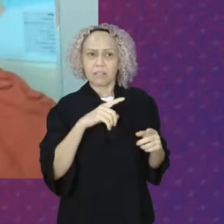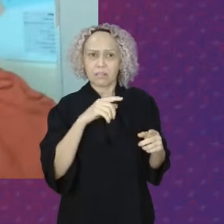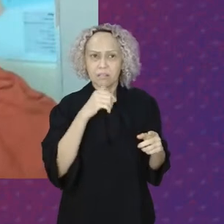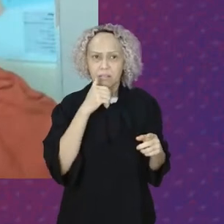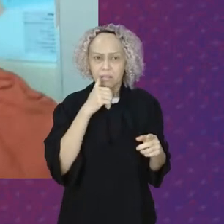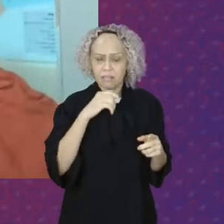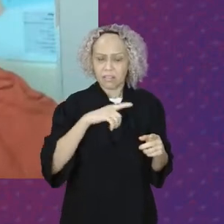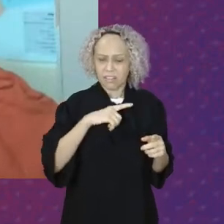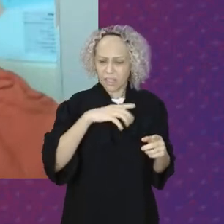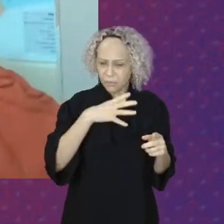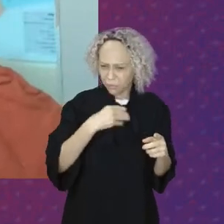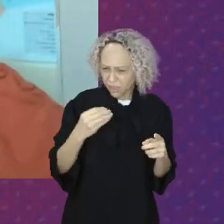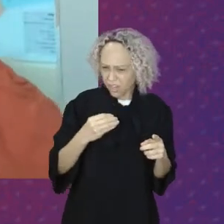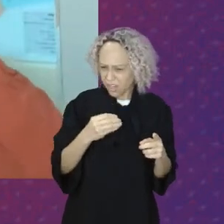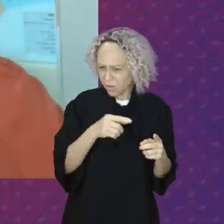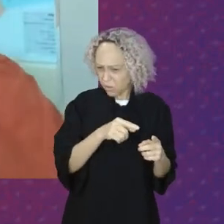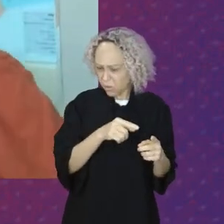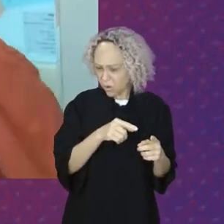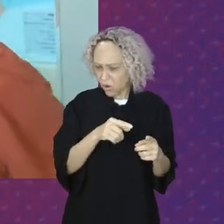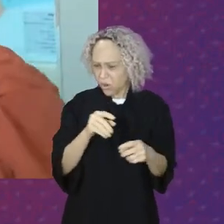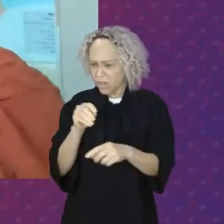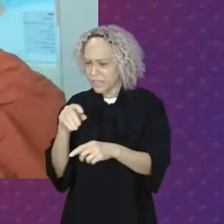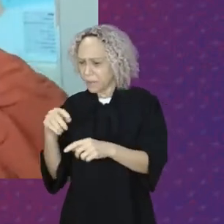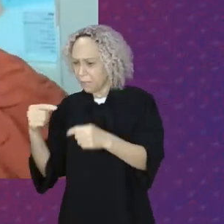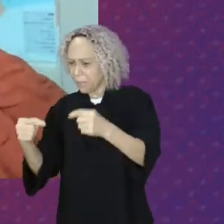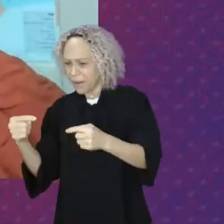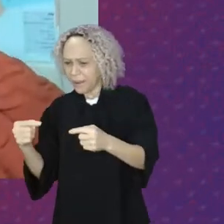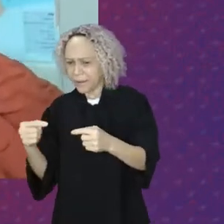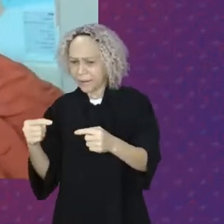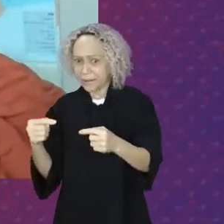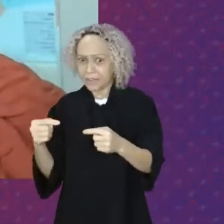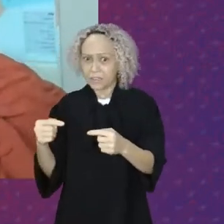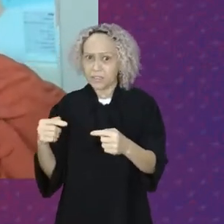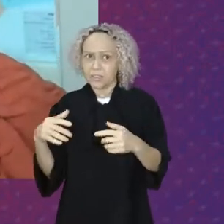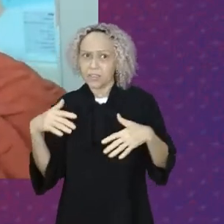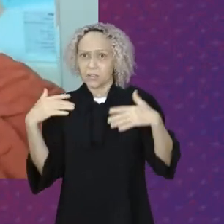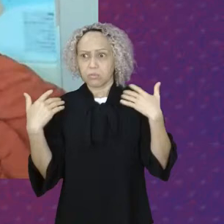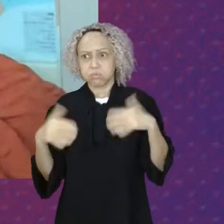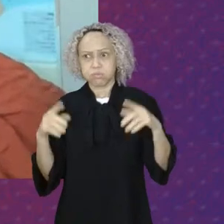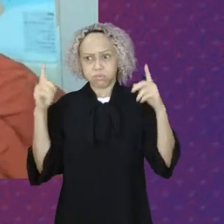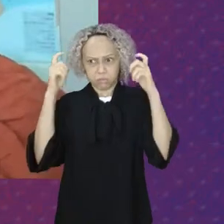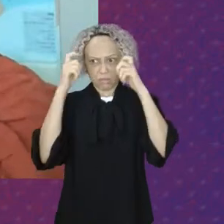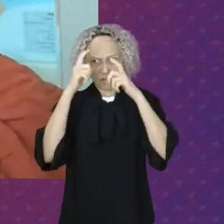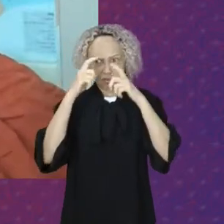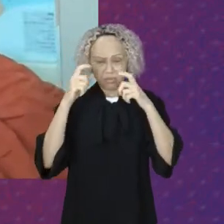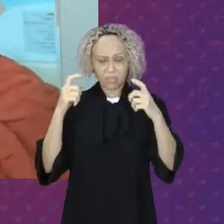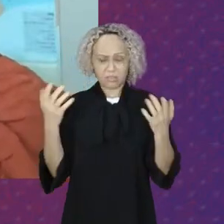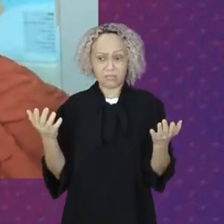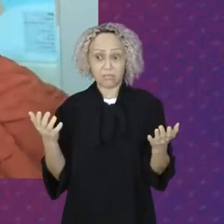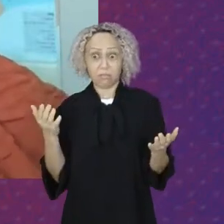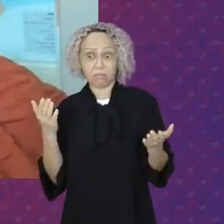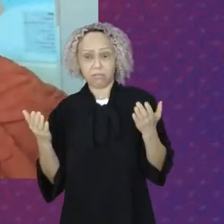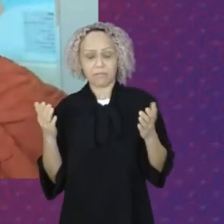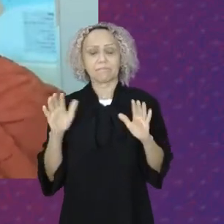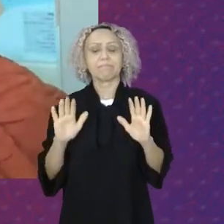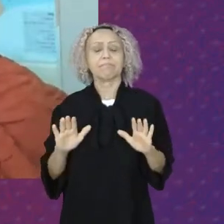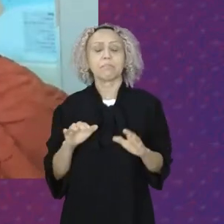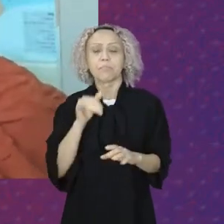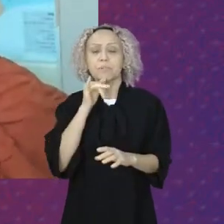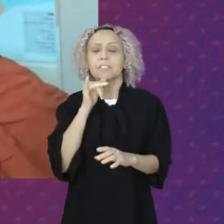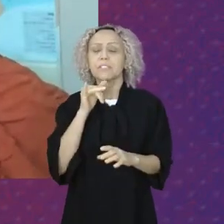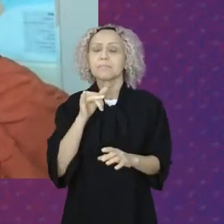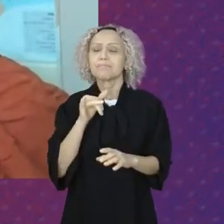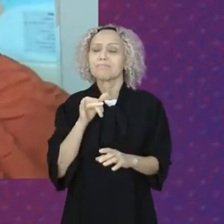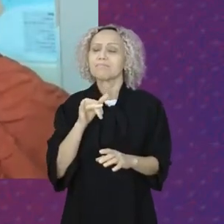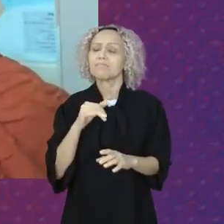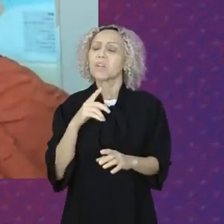que as coisas deem errado. Porém, ao escolher ser mãe, viver a maternidade, isso não